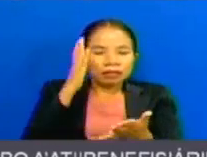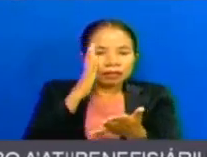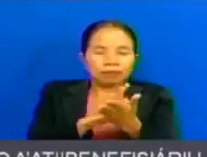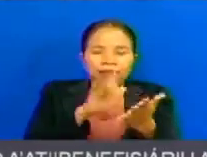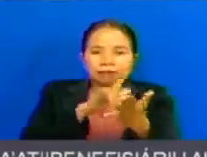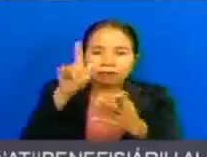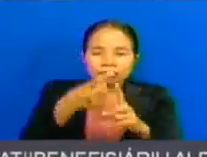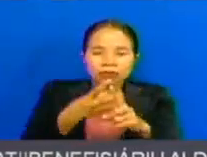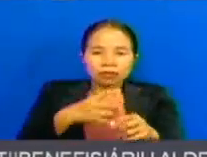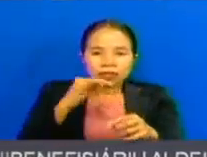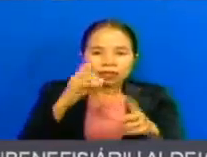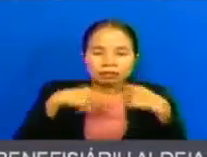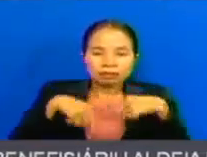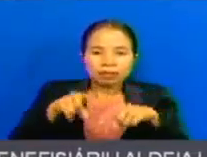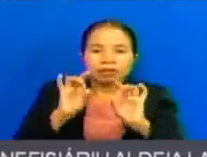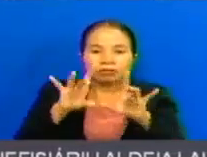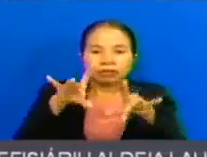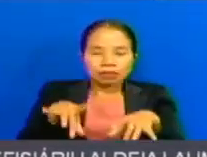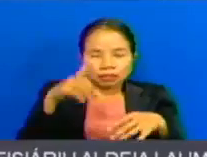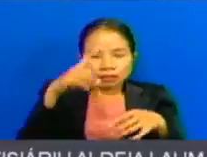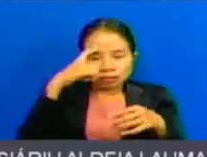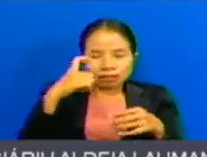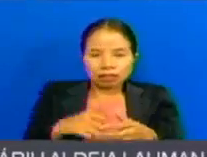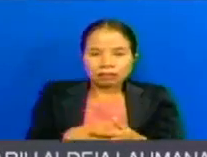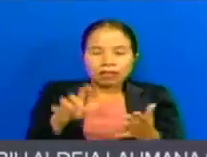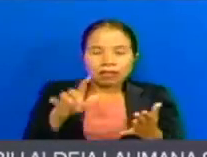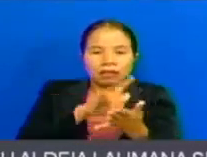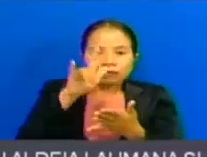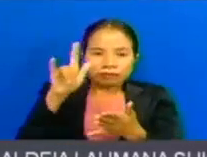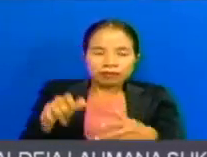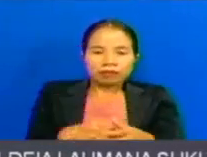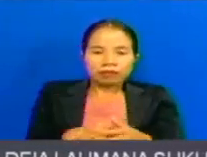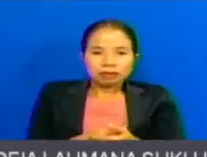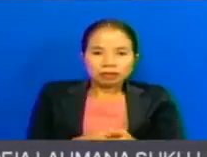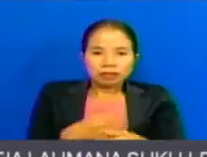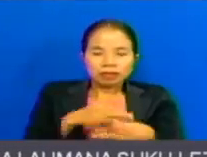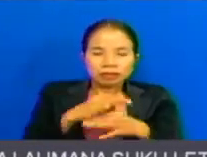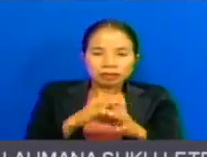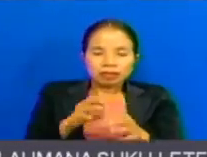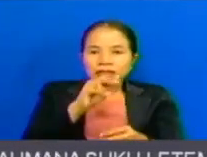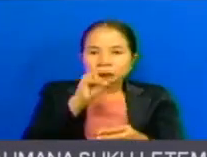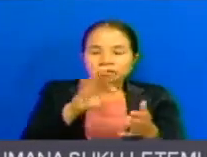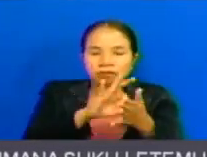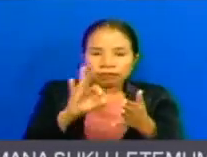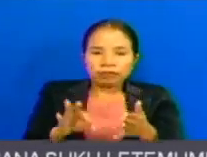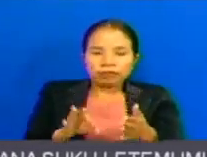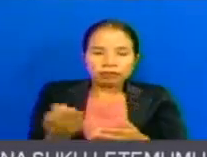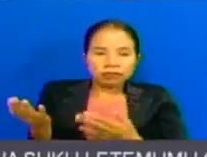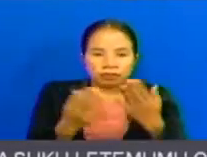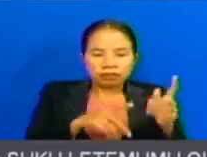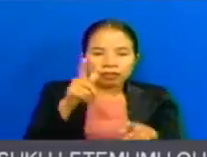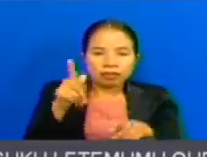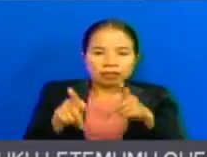viagem Husidili para a Austrália. Tambané, avião Cantas vem halau ricas na operação em segunda-feira, onde transporta